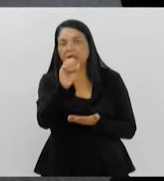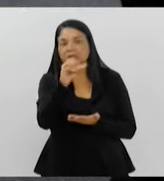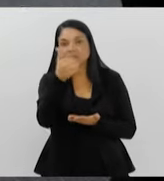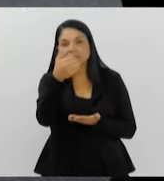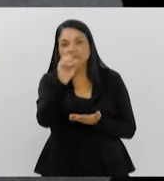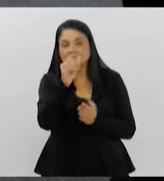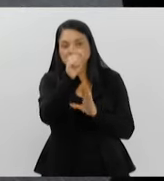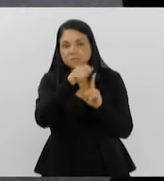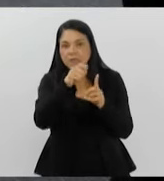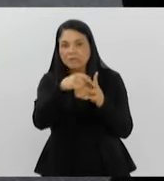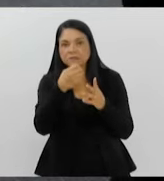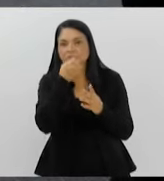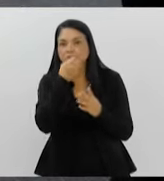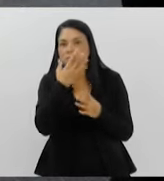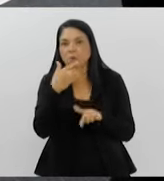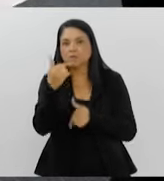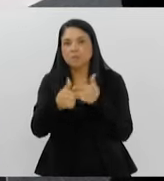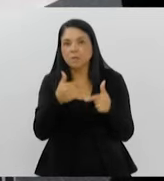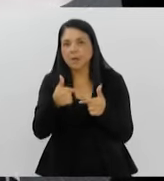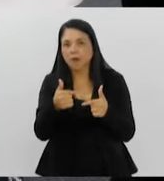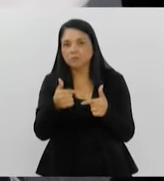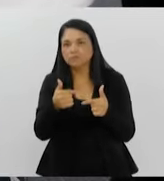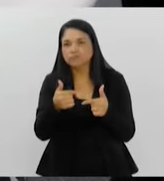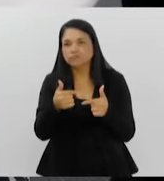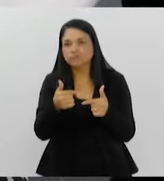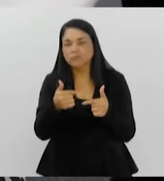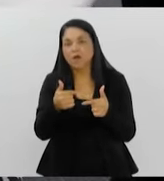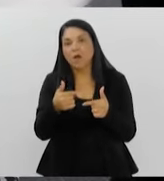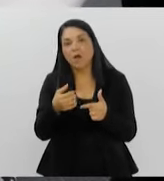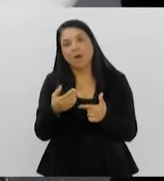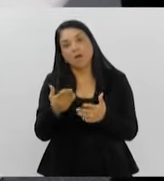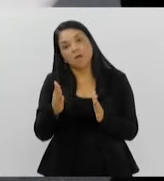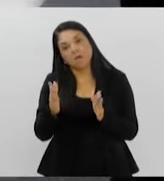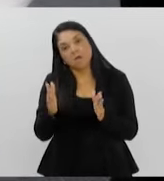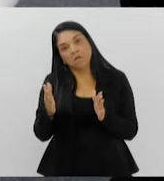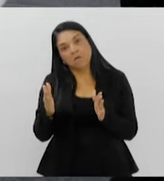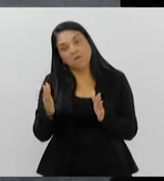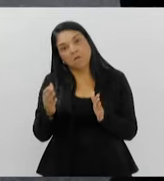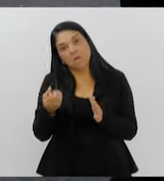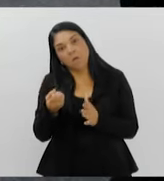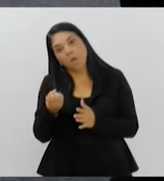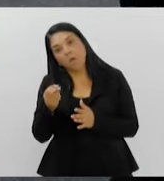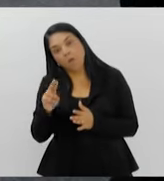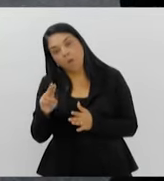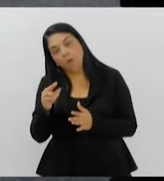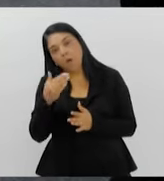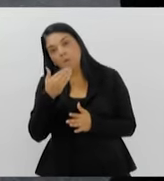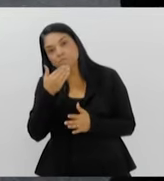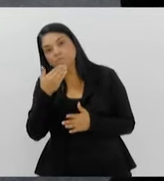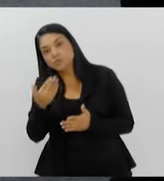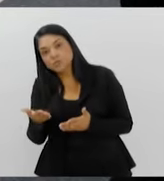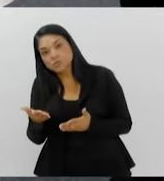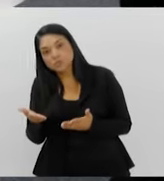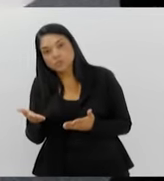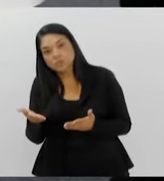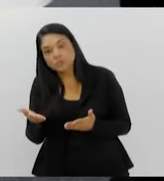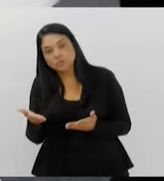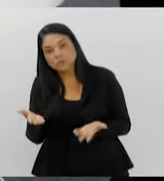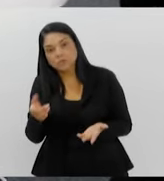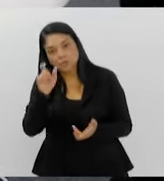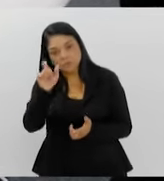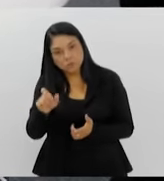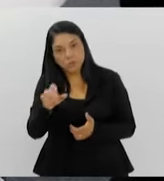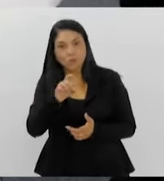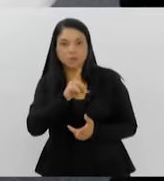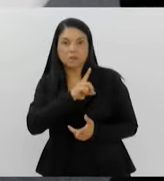prestou um bom serviço A não ser que seja pedido mas tudo indica que não foi apedido então queria trazer